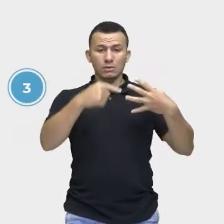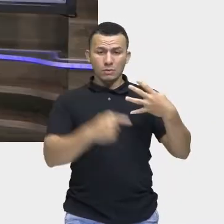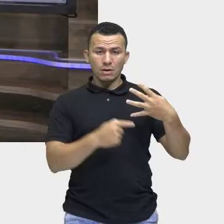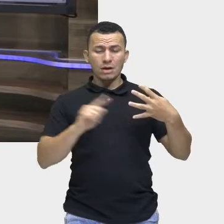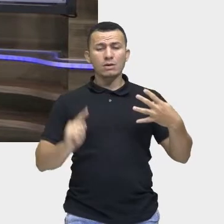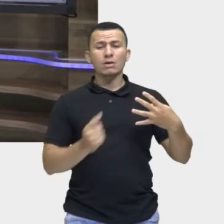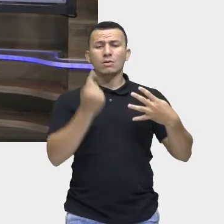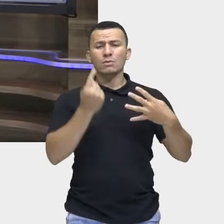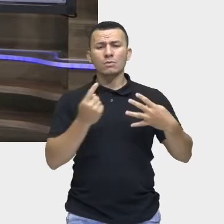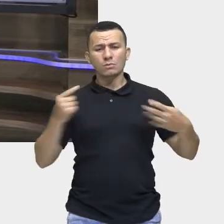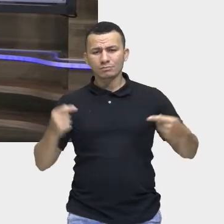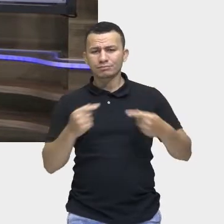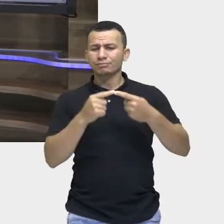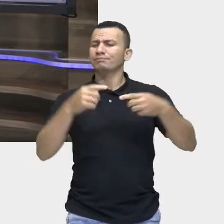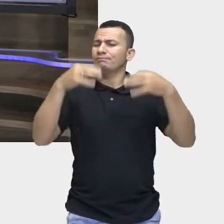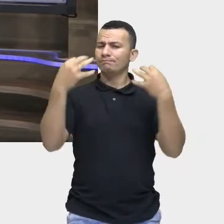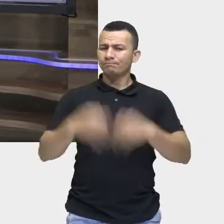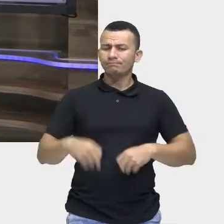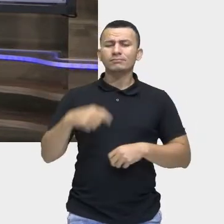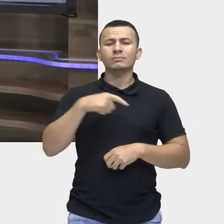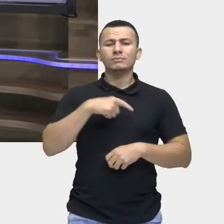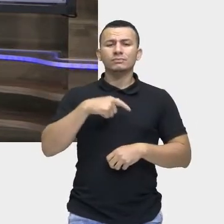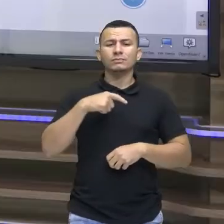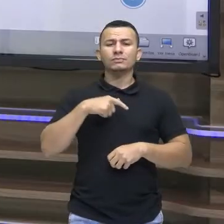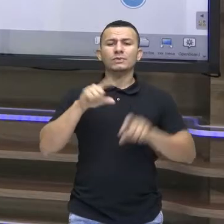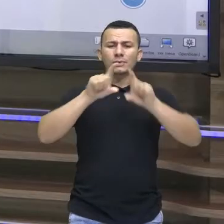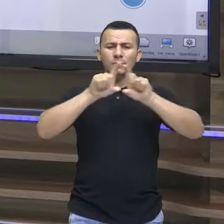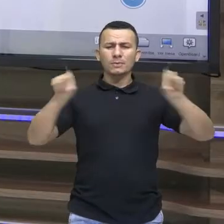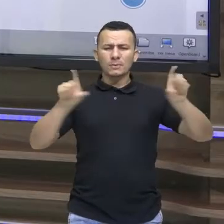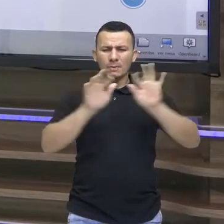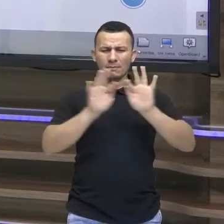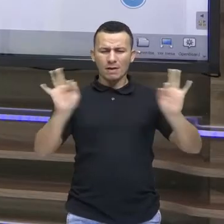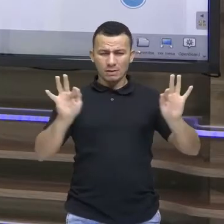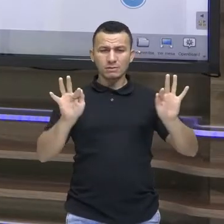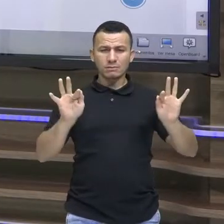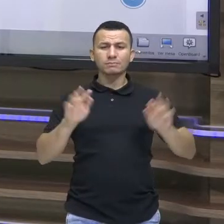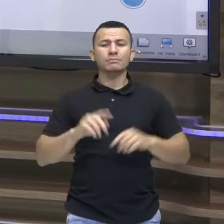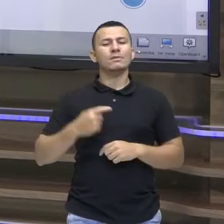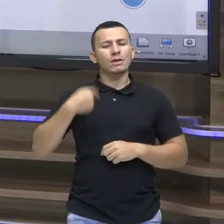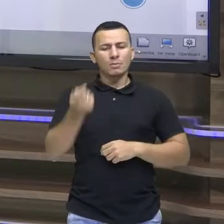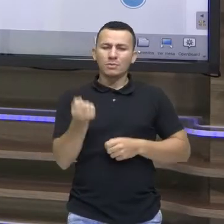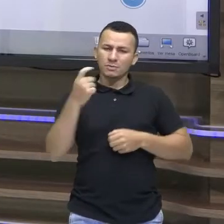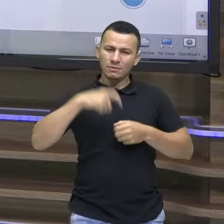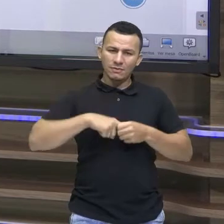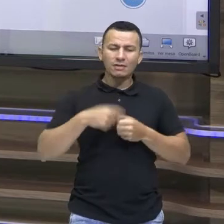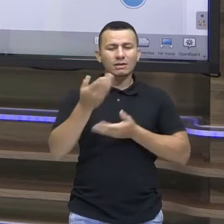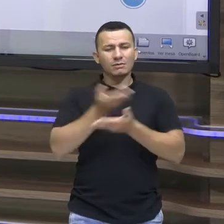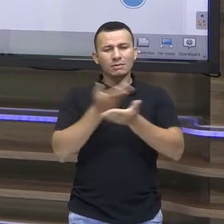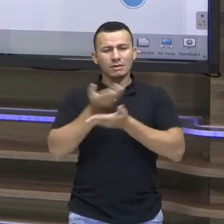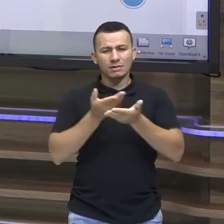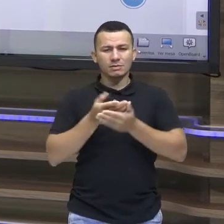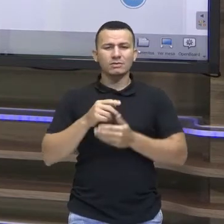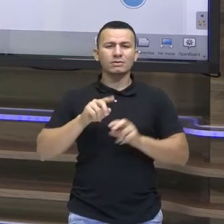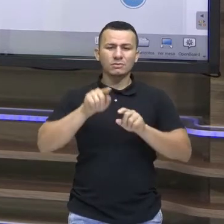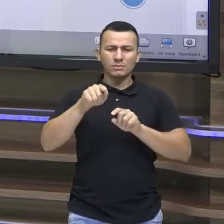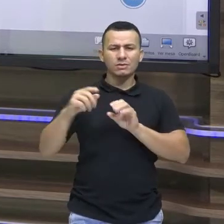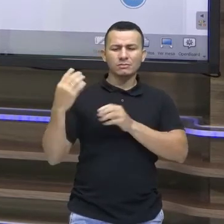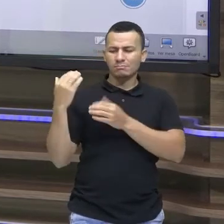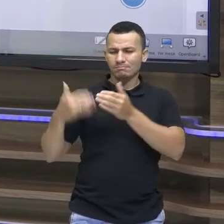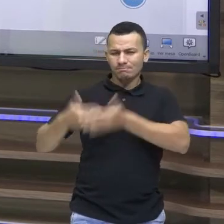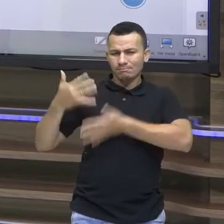me diga qual é o gênero que está relacionado com o enunciado da nossa questão. Eu volto daqui a pouquinho para conferir o seu